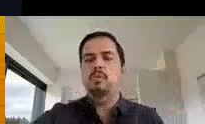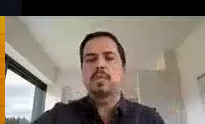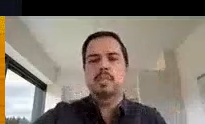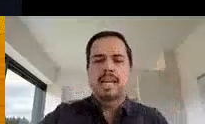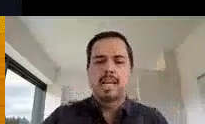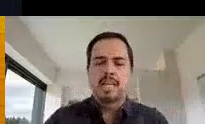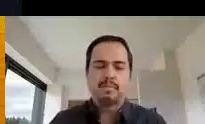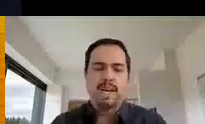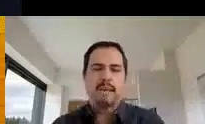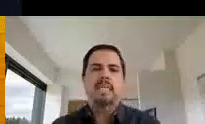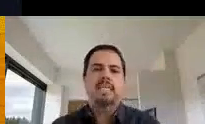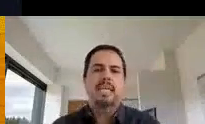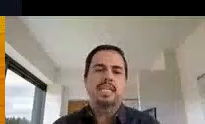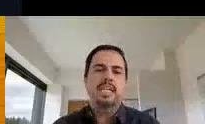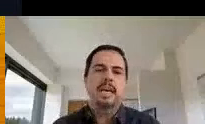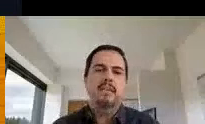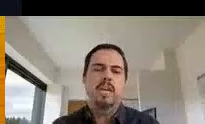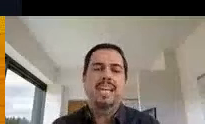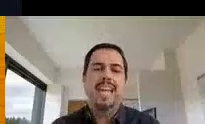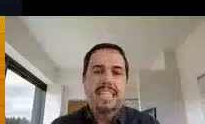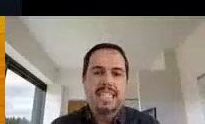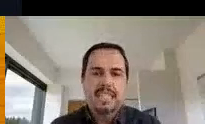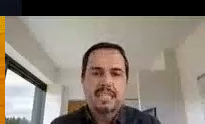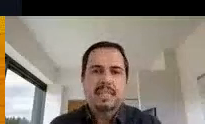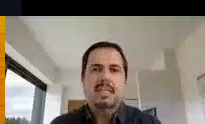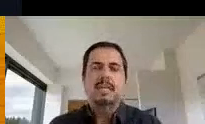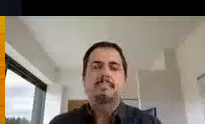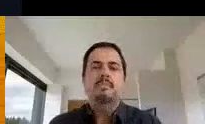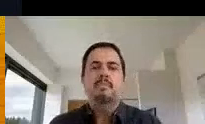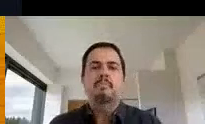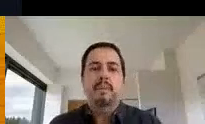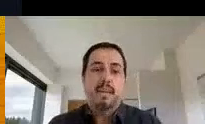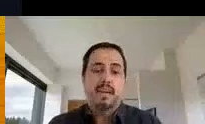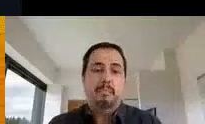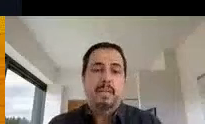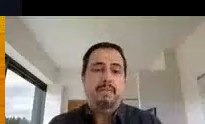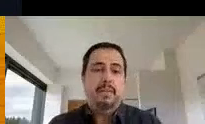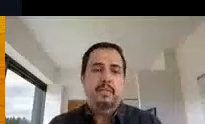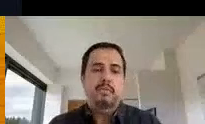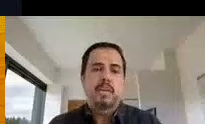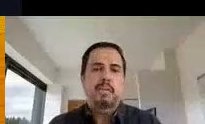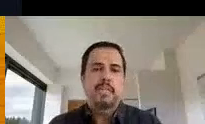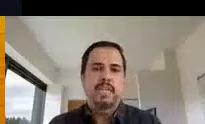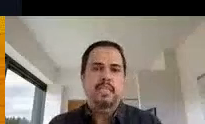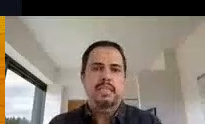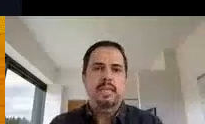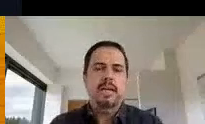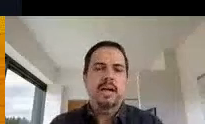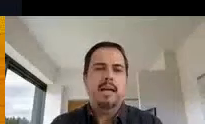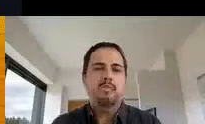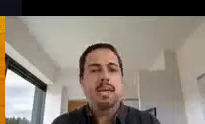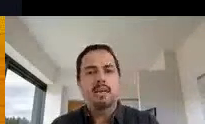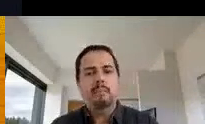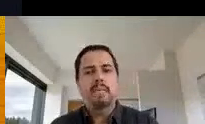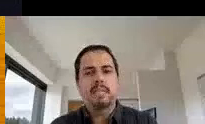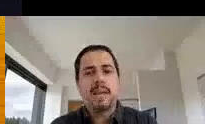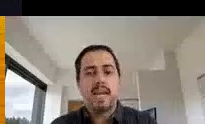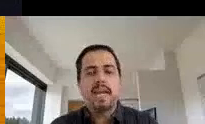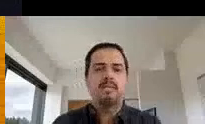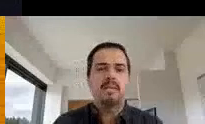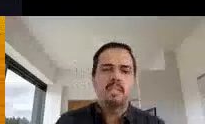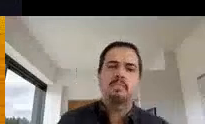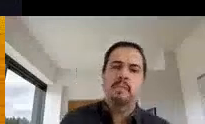Ainda não é uma coisa que vai impactar direto no cliente, mas para ser um game changer de mercado, mas